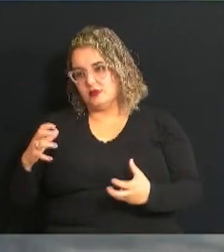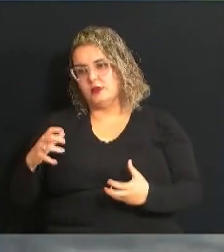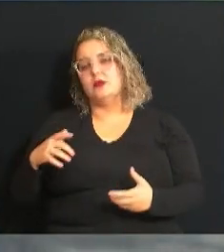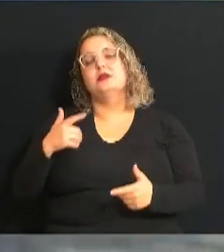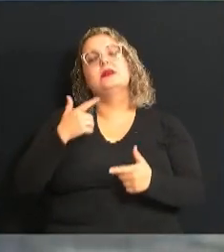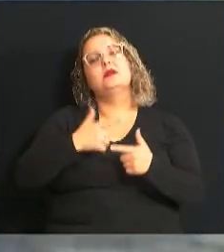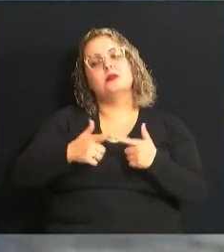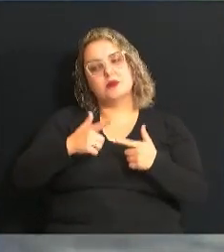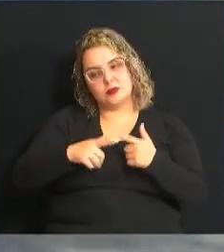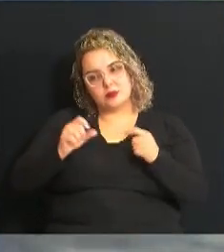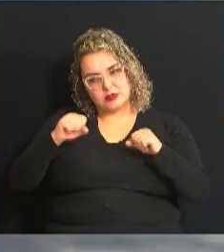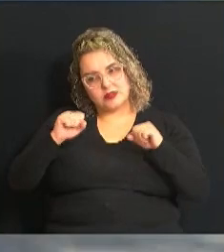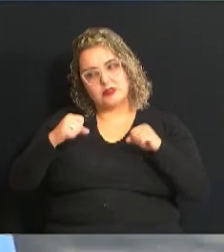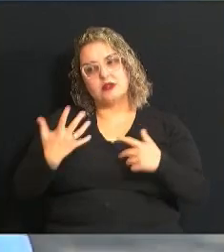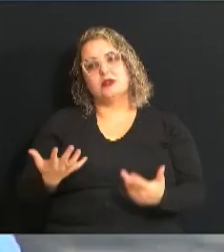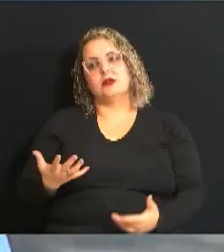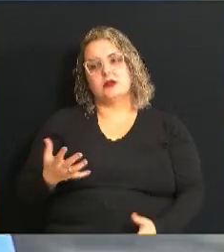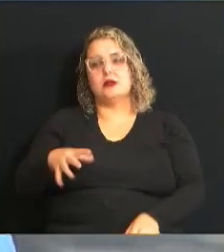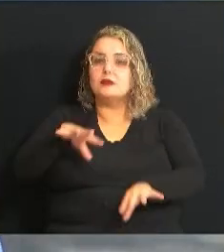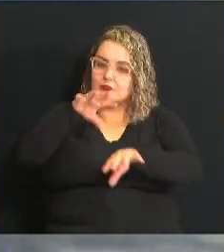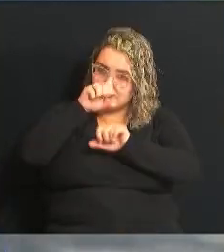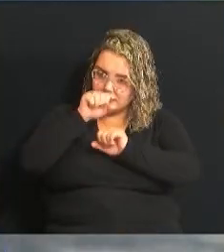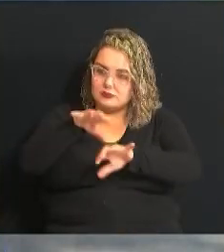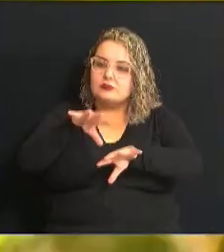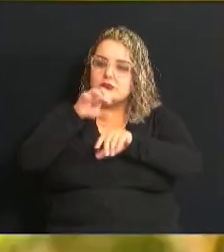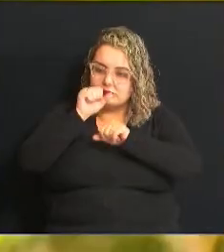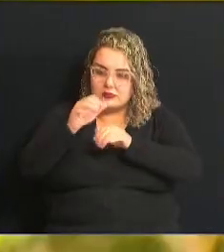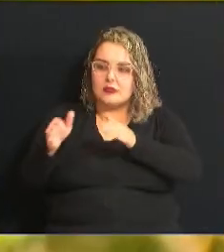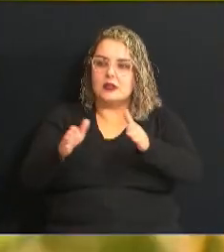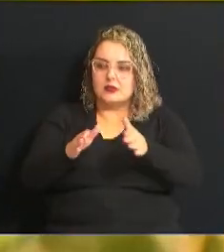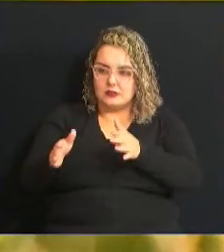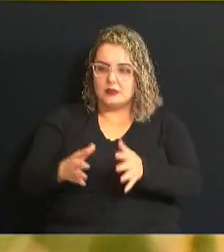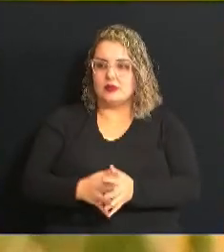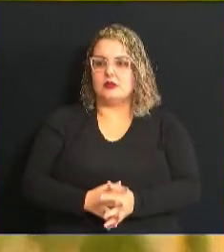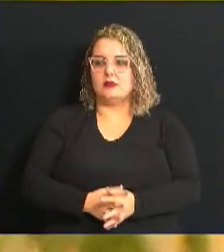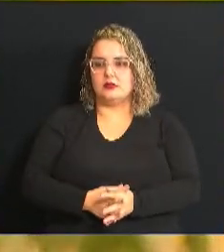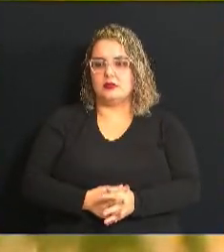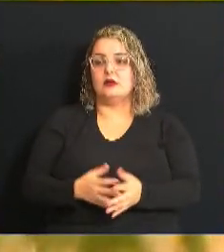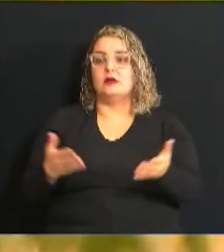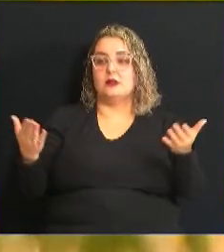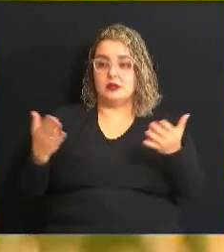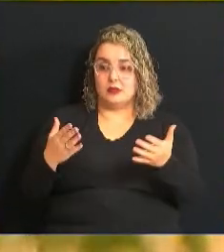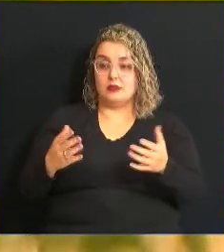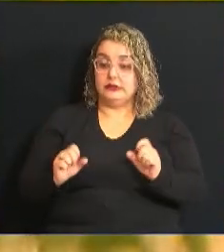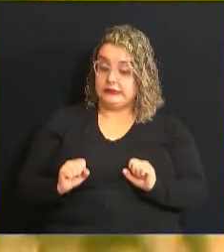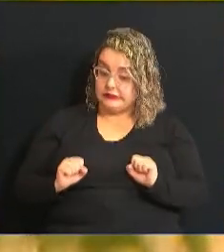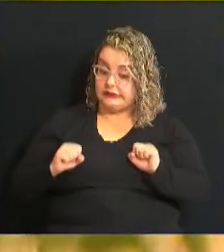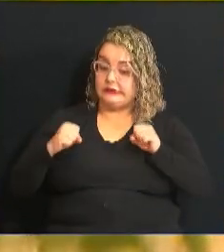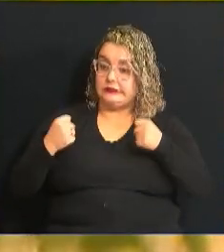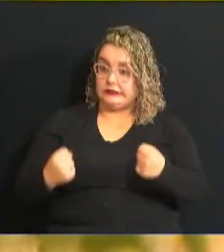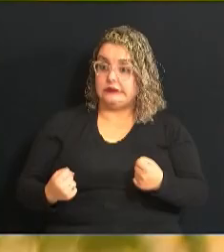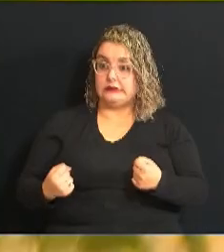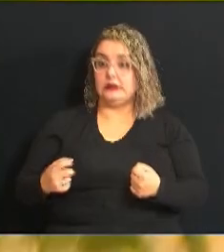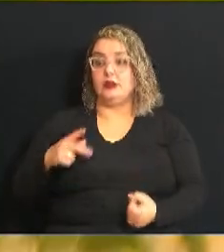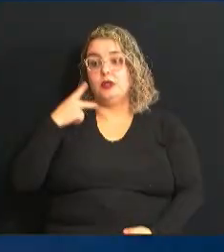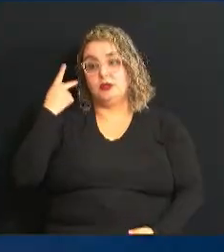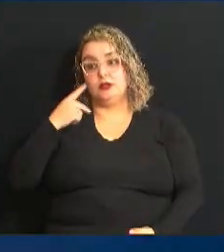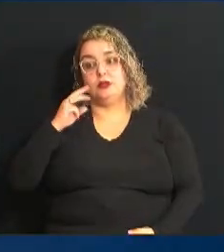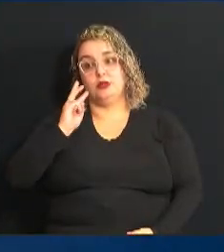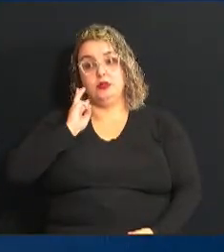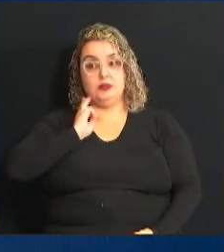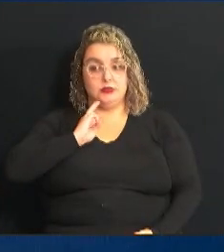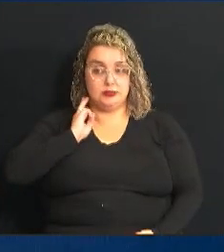problemas sim com a questão respiratória nesse período, né? Agora, a força-tarefa conta com o vereador Cecílio